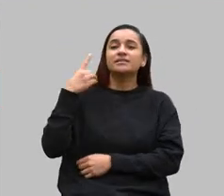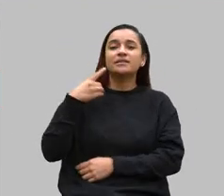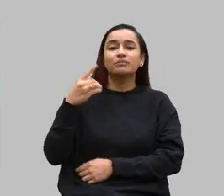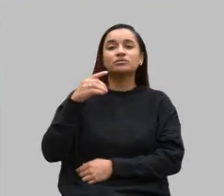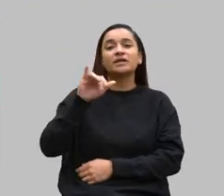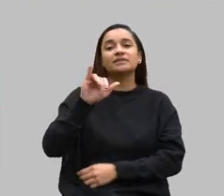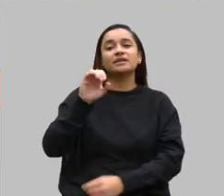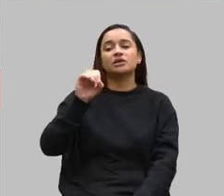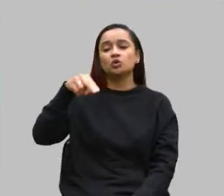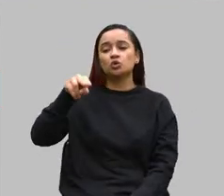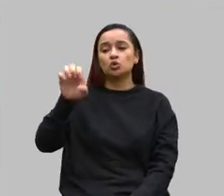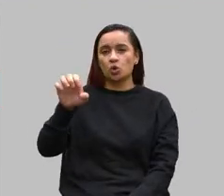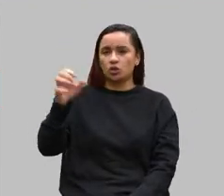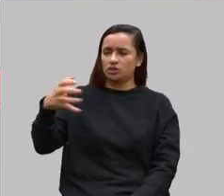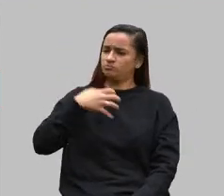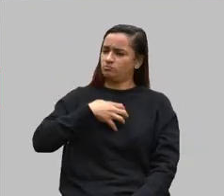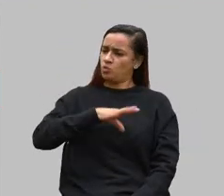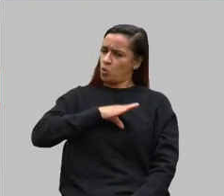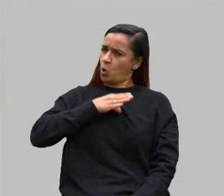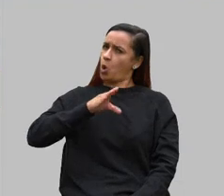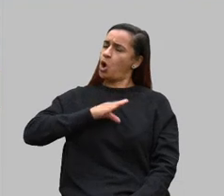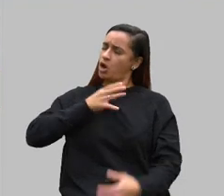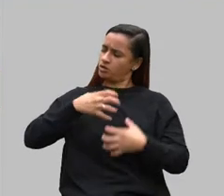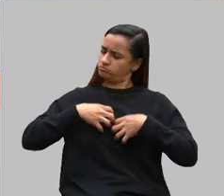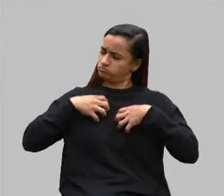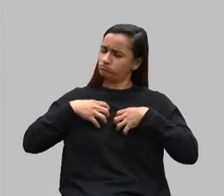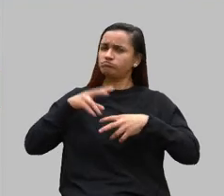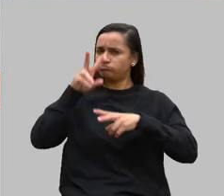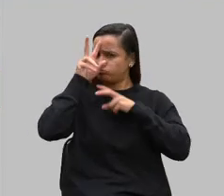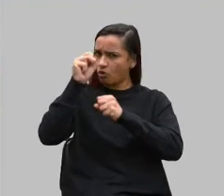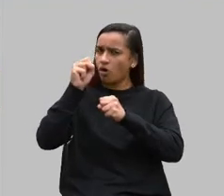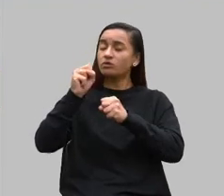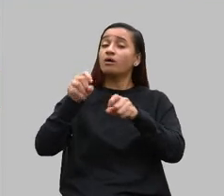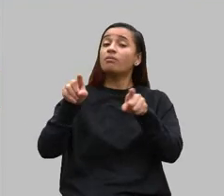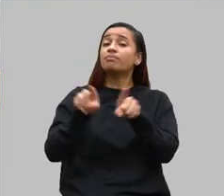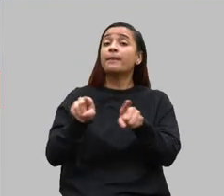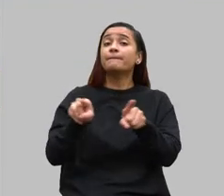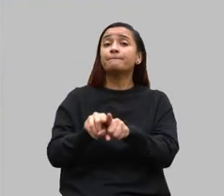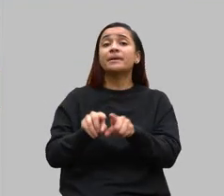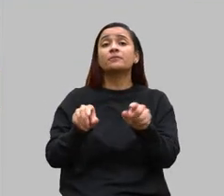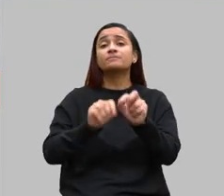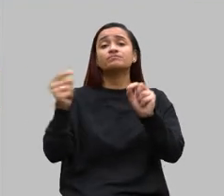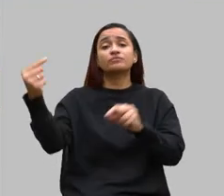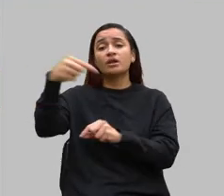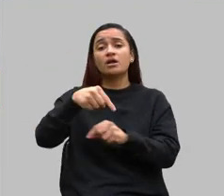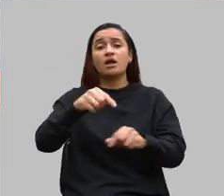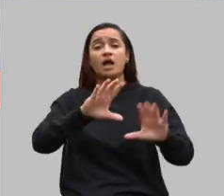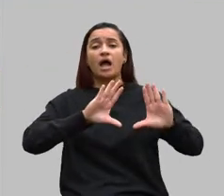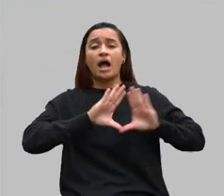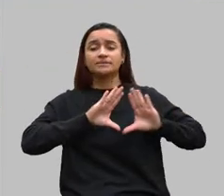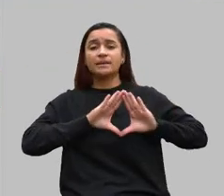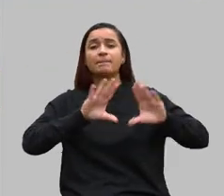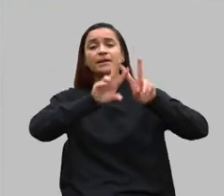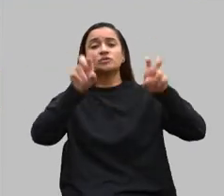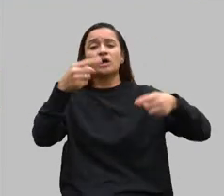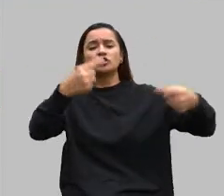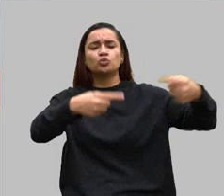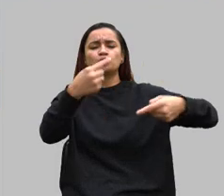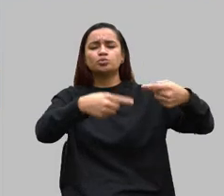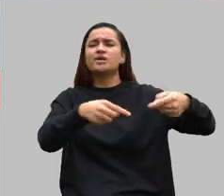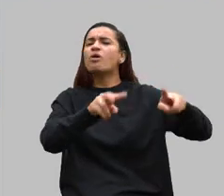braveza pela coragem e sobretudo trazer pra assembleia a discussão de um tema tão